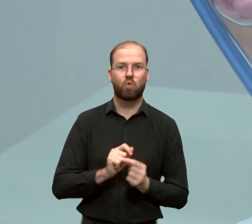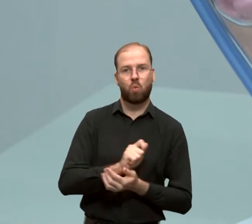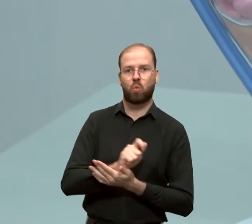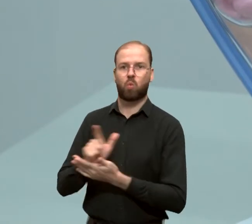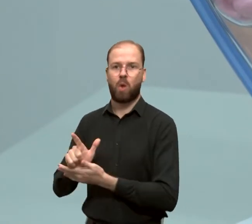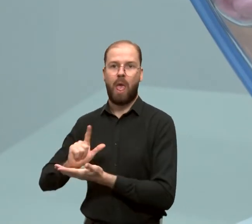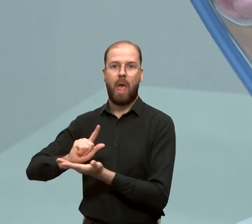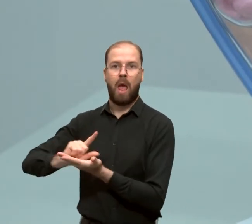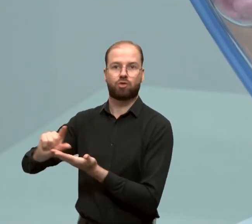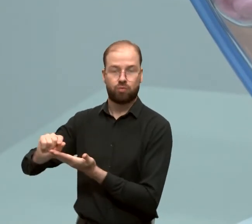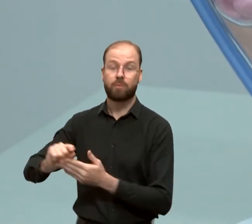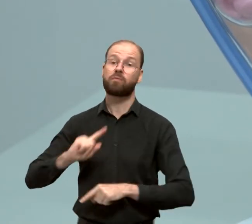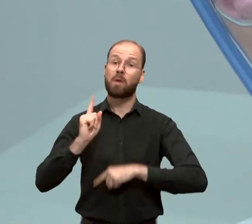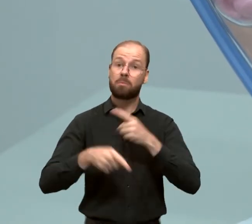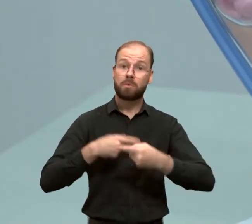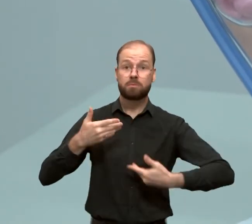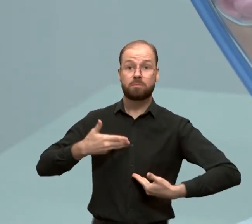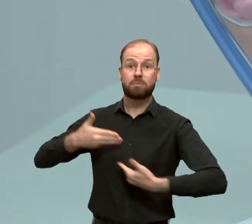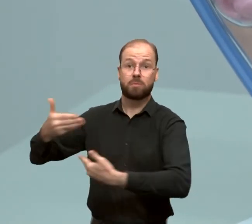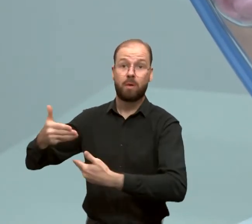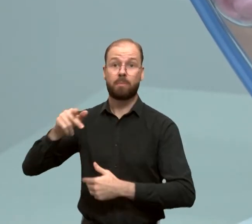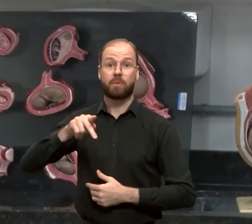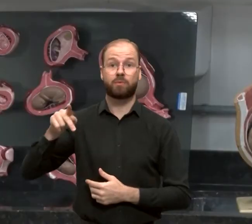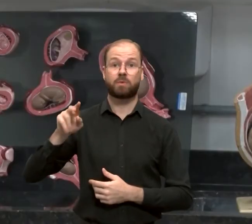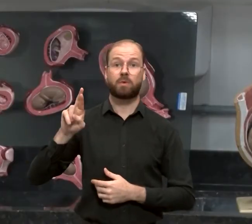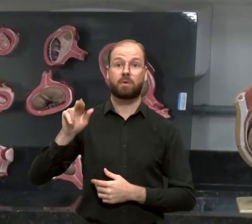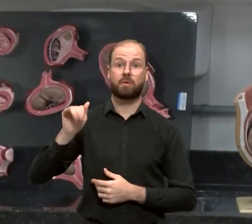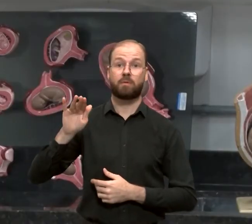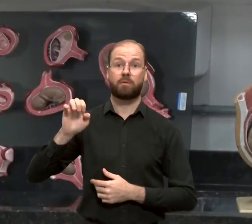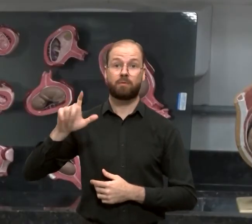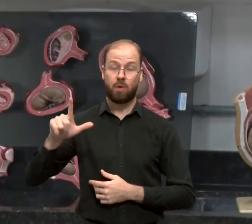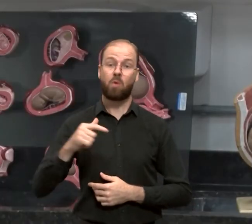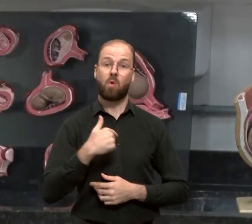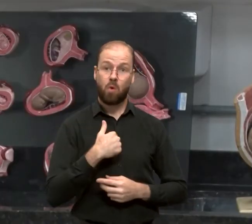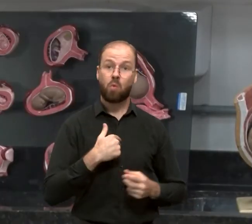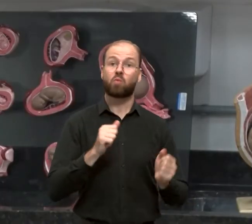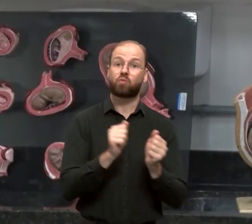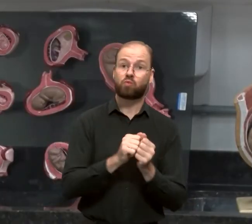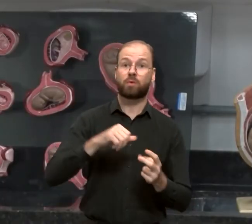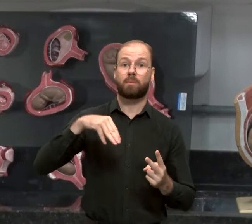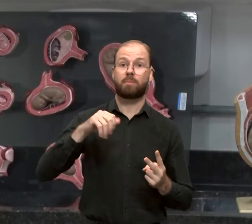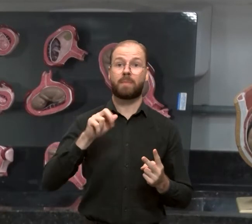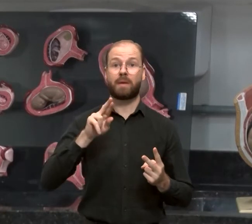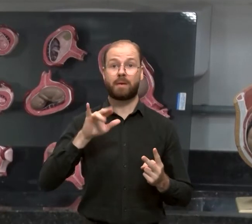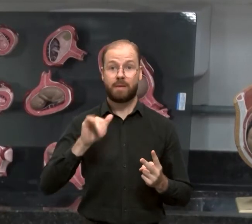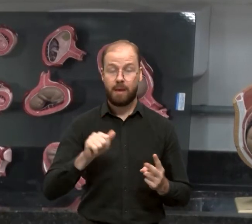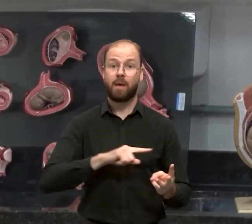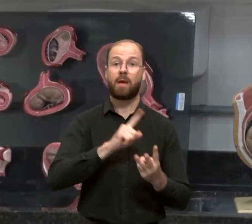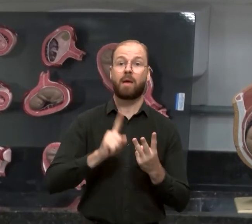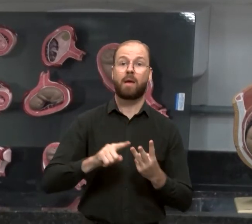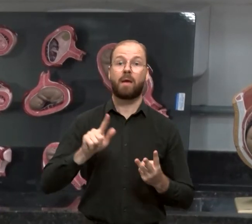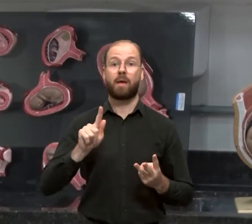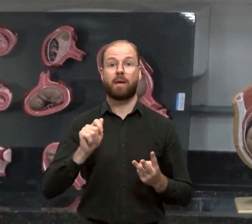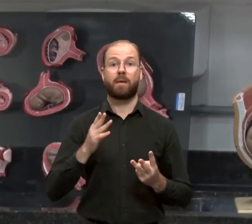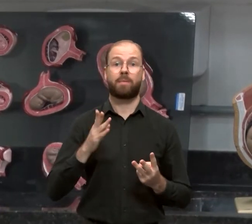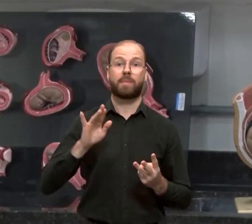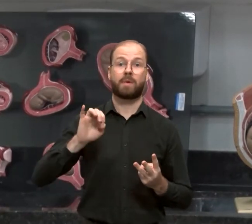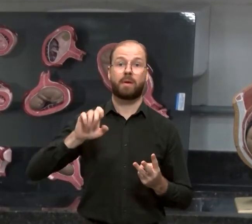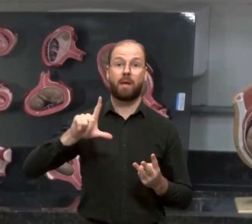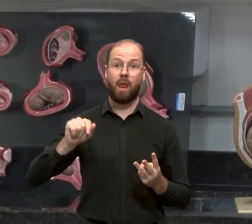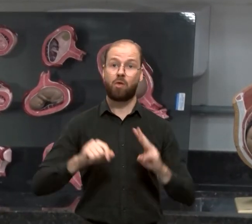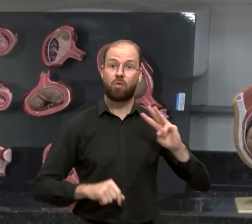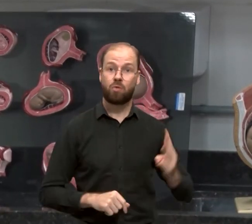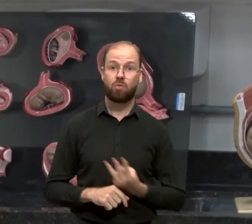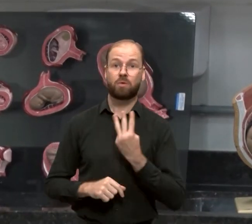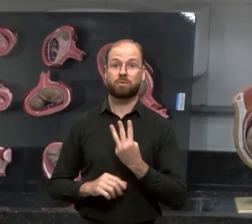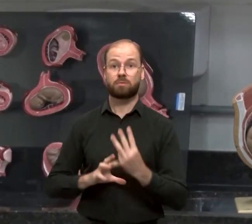princípio, mas aí fomos convidados, né, pelo professor Rafael, juntamente eu, a Maria Luísa e a Gabriela, a desenvolver um trabalho mais robusto sobre isso. Aí foi onde a gente integrou, né,